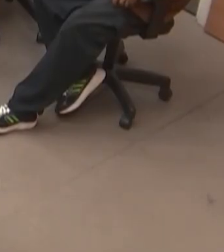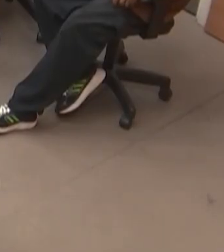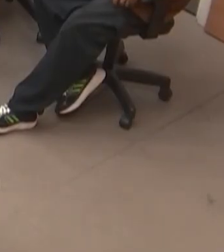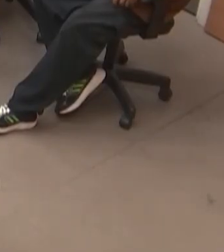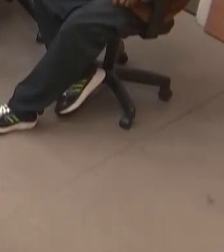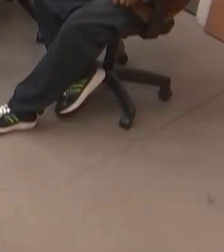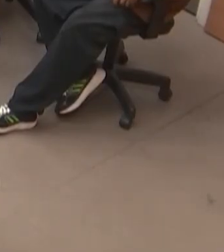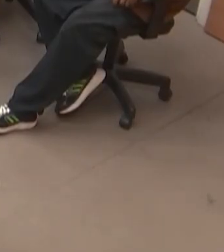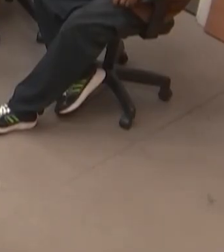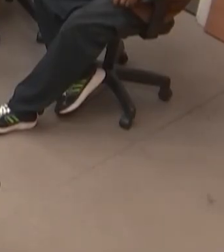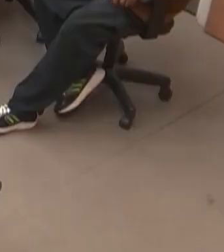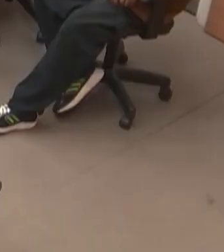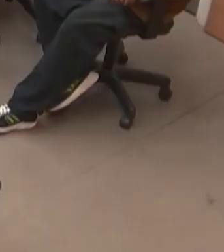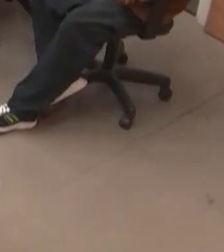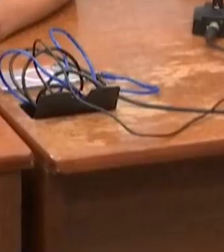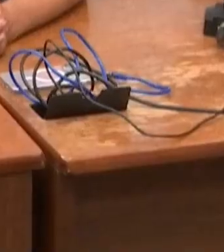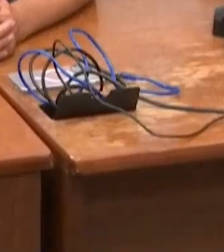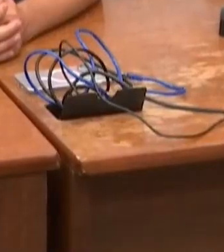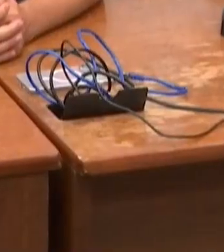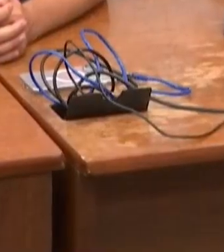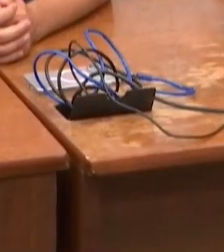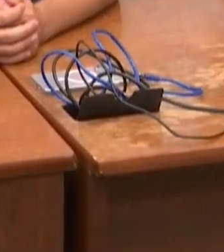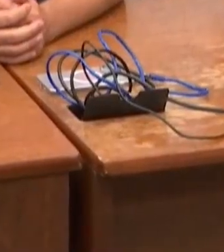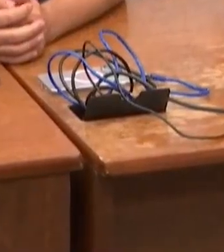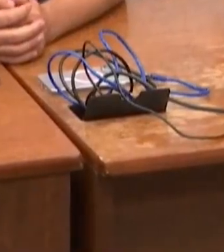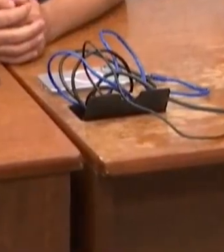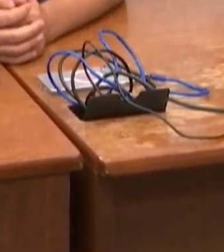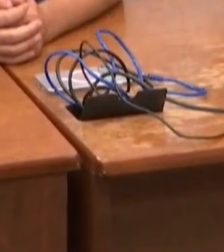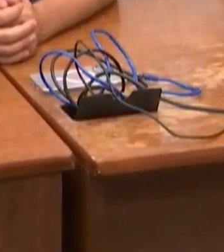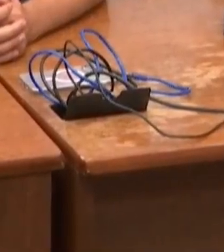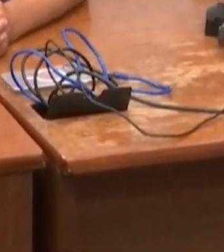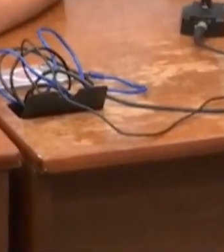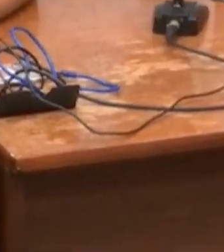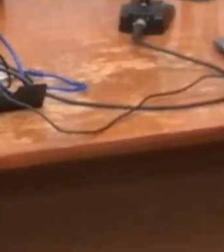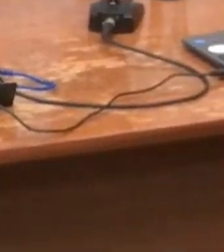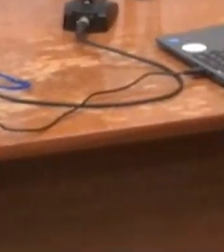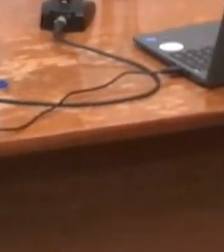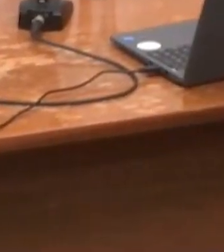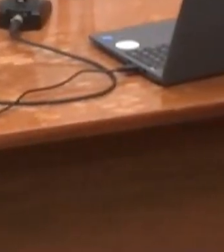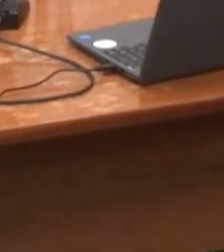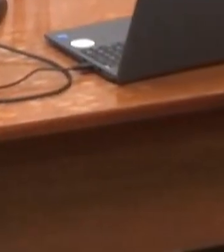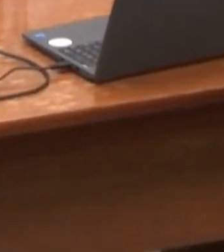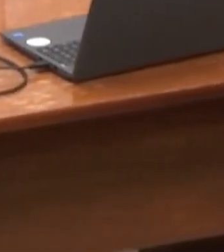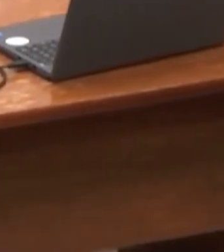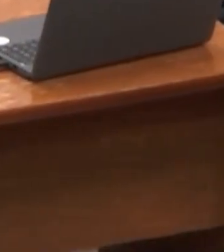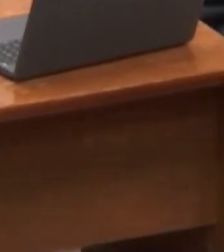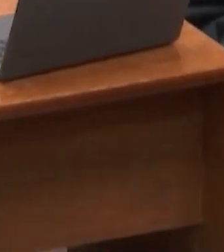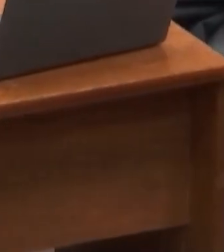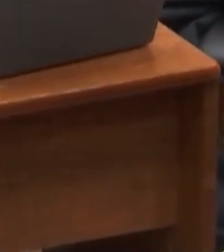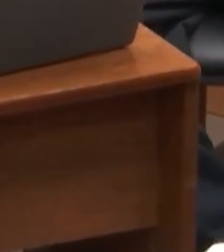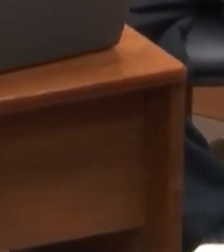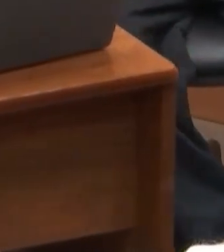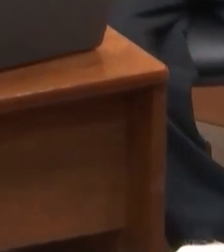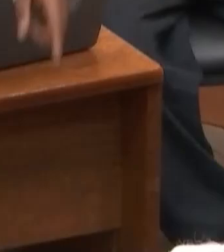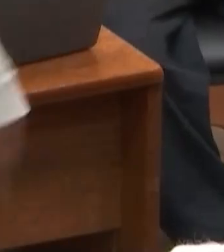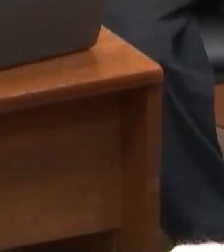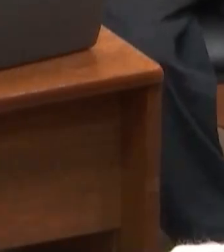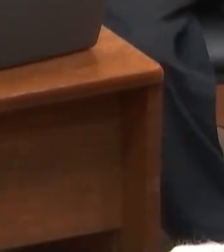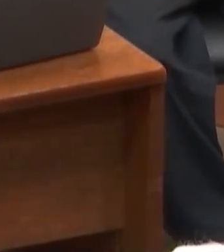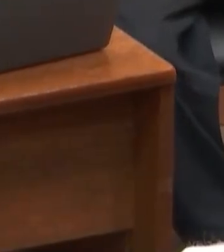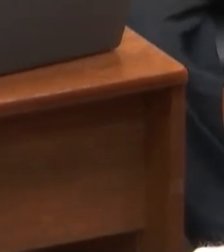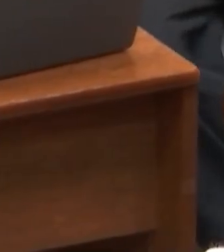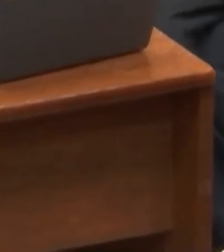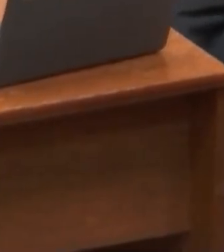existe freio. Peita a gola V, reserva no pulso, minute machine. Era o que eu enxergava debaixo daquela capa toda